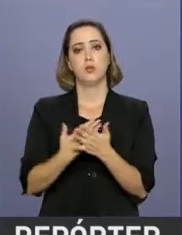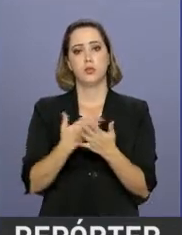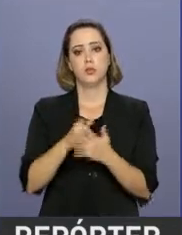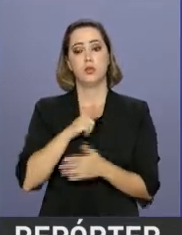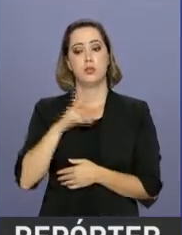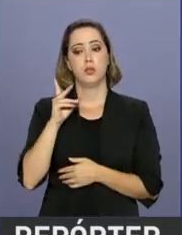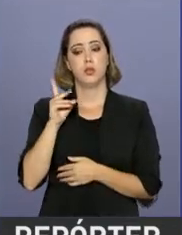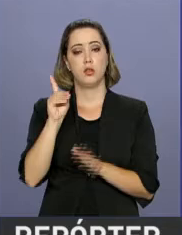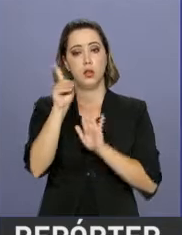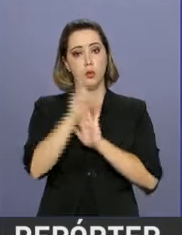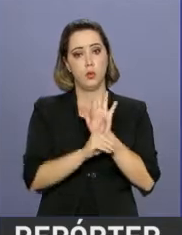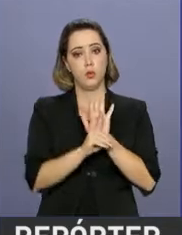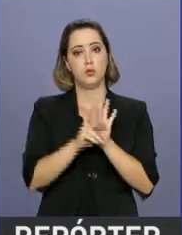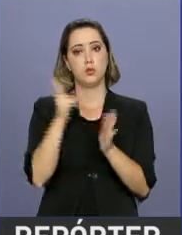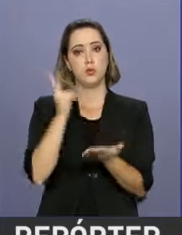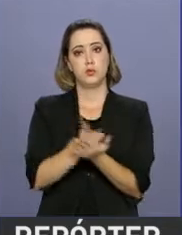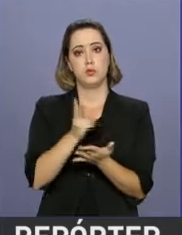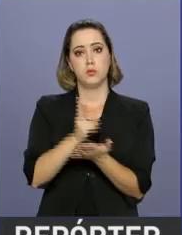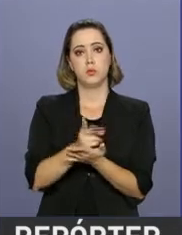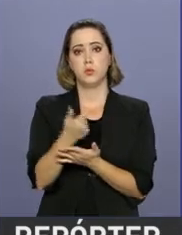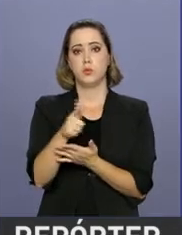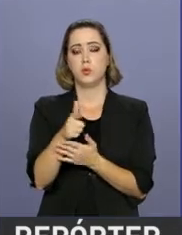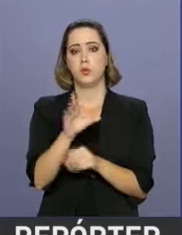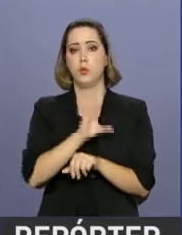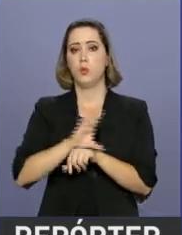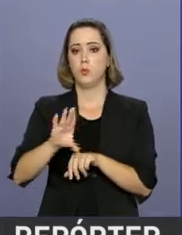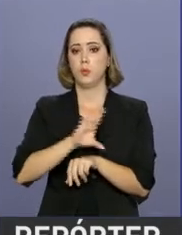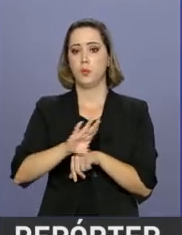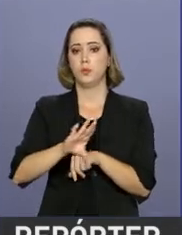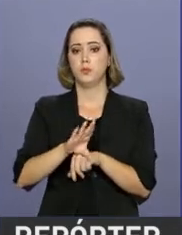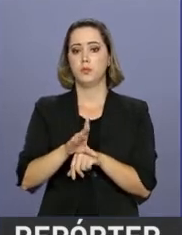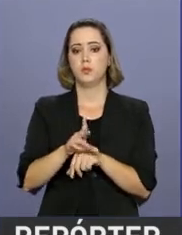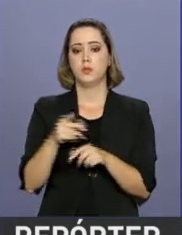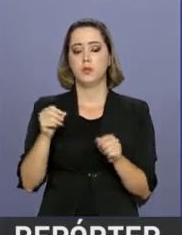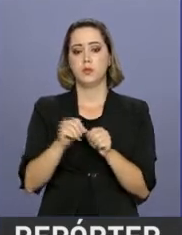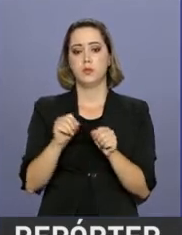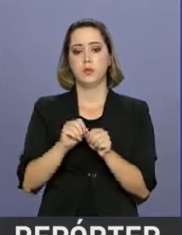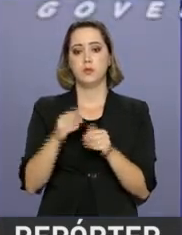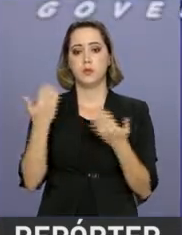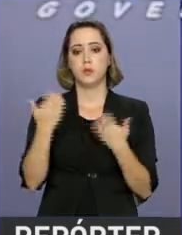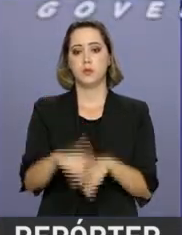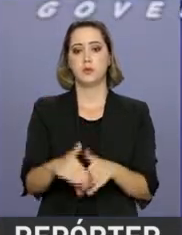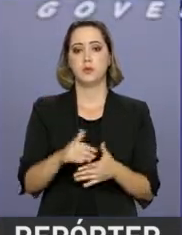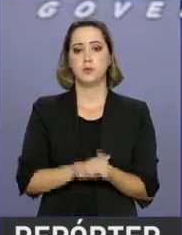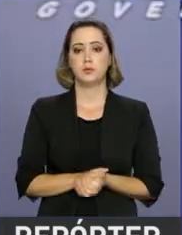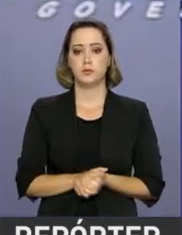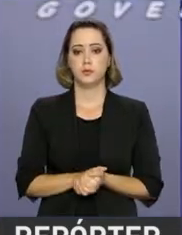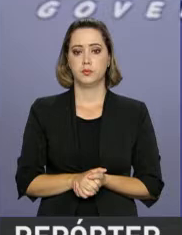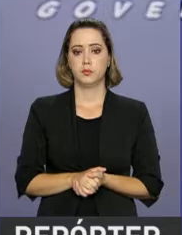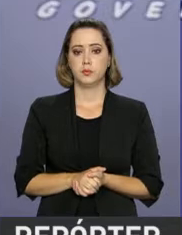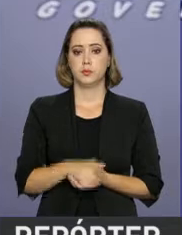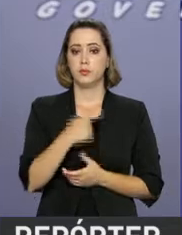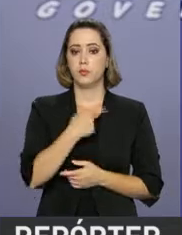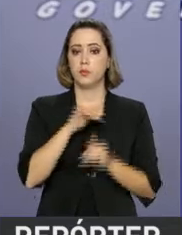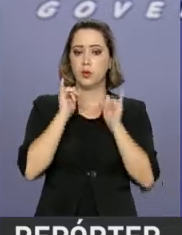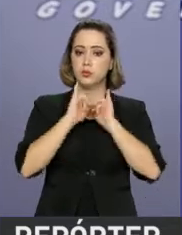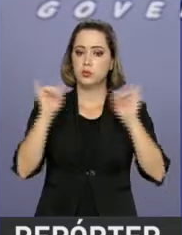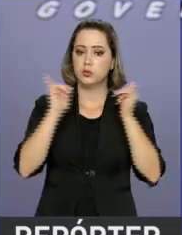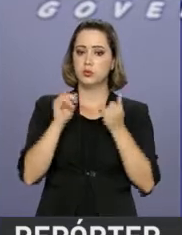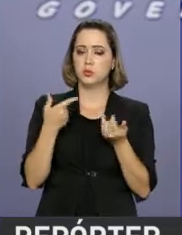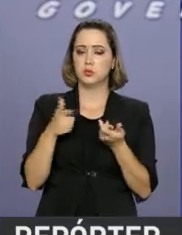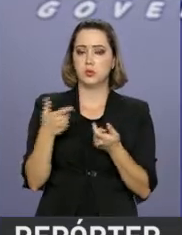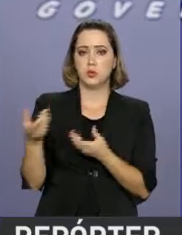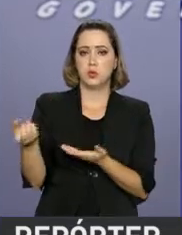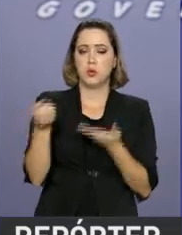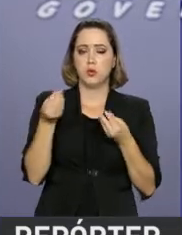direito mesmo não ter freqüentado nenhum curso é realizar exames a divulgação do resultado não vai mais fazer